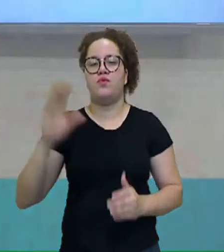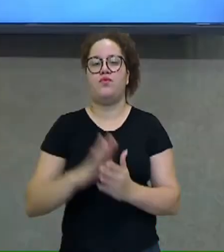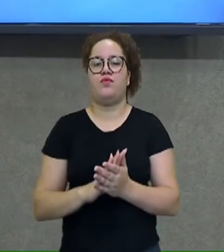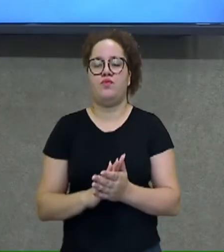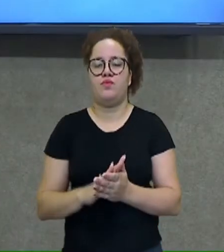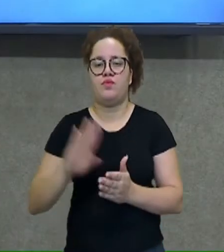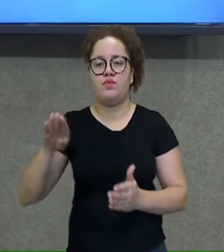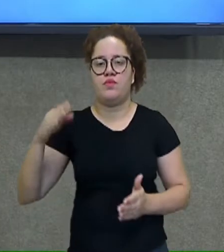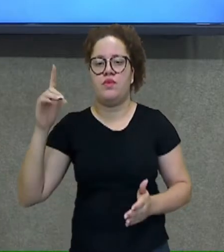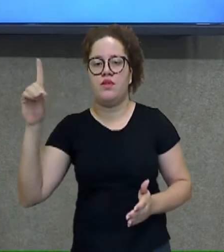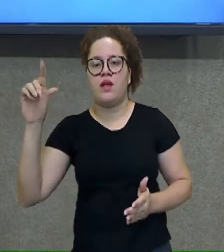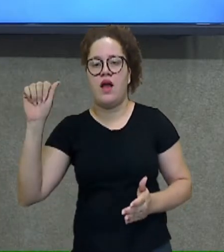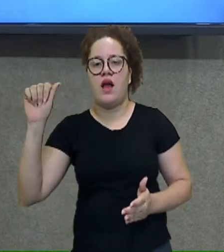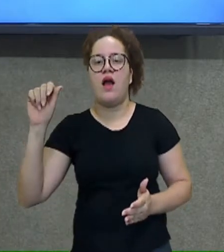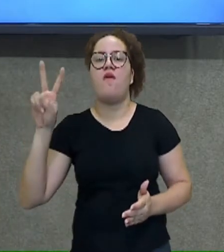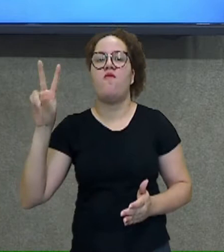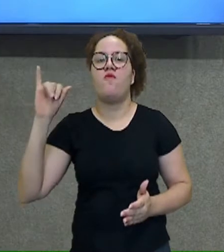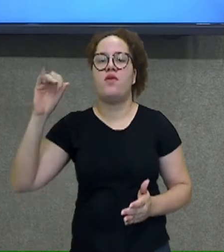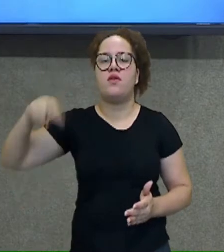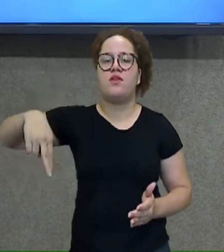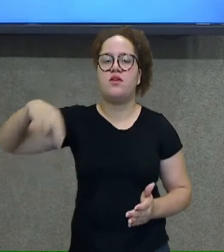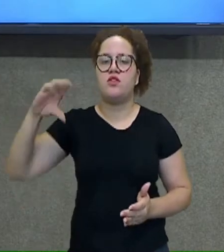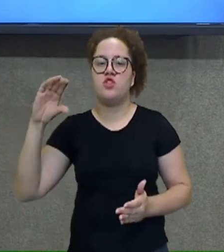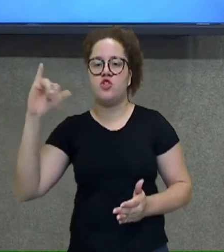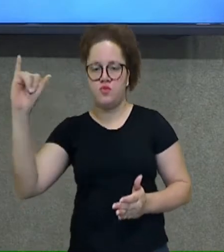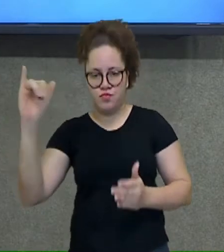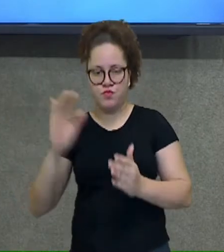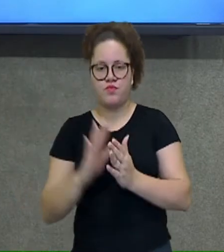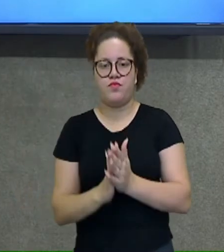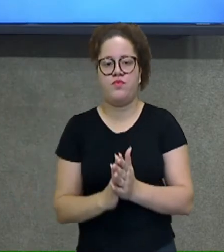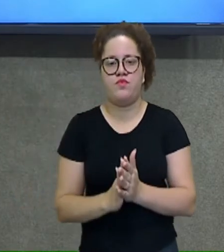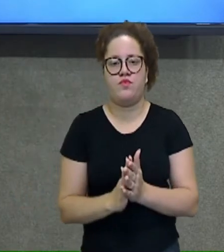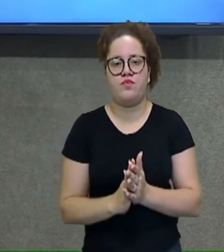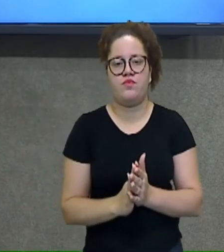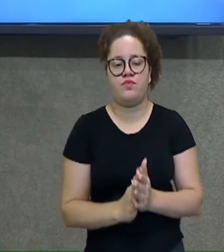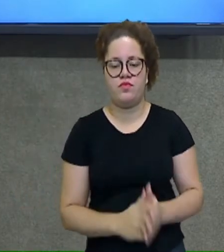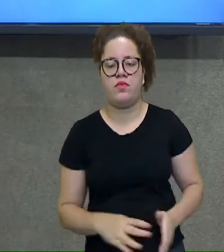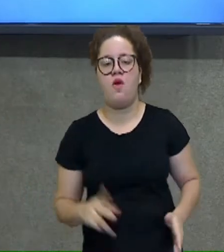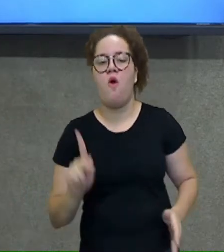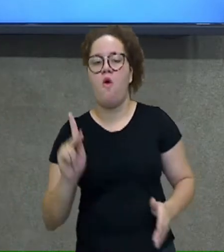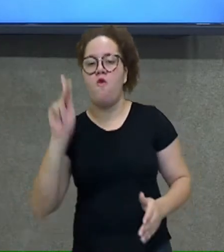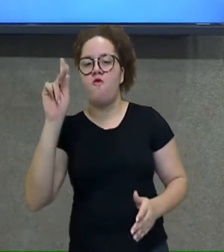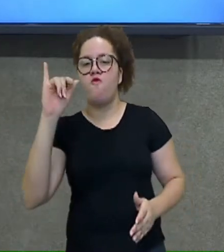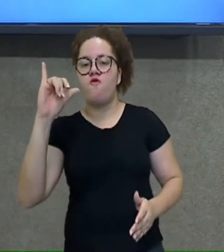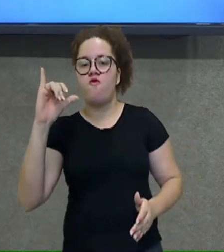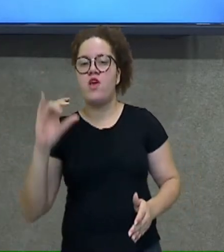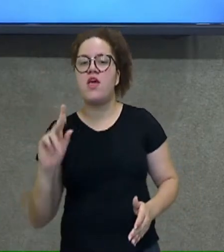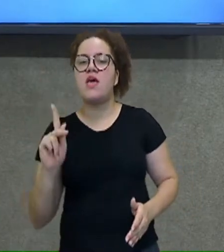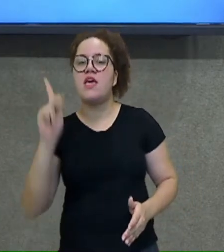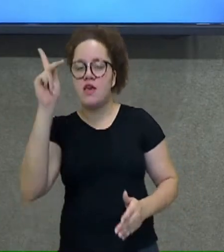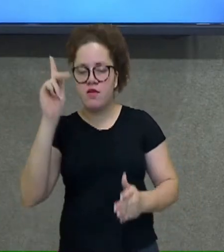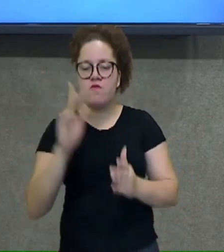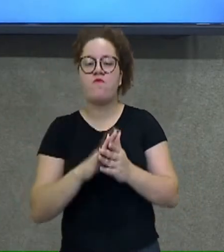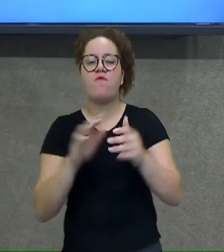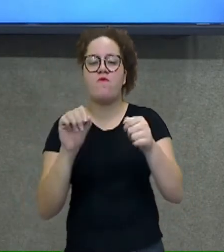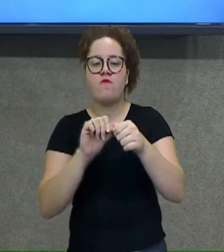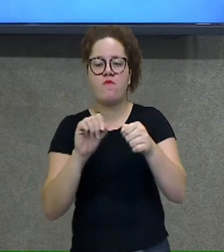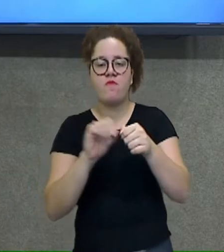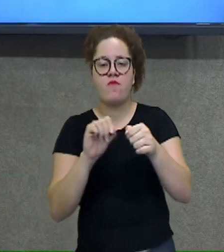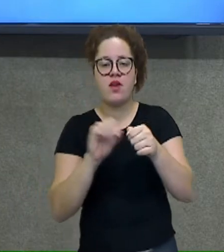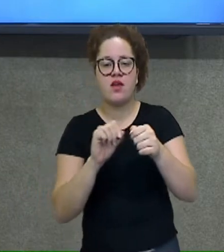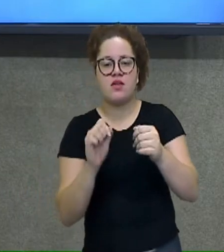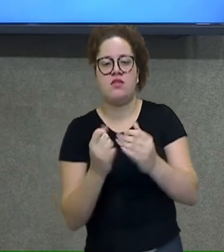do Louvre. Vicky Muniz, como artista contemporâneo que não se prende a